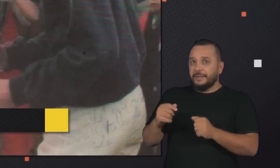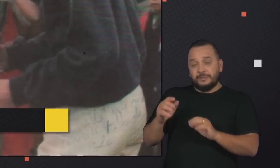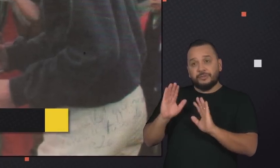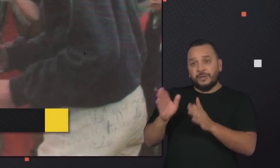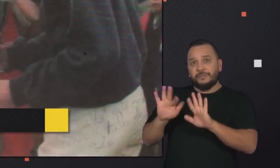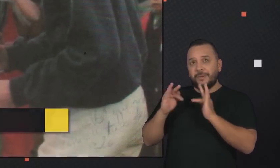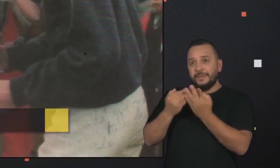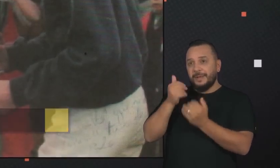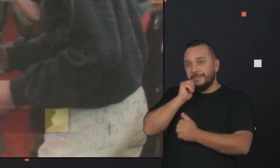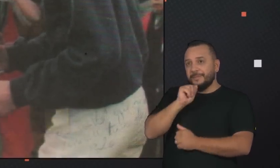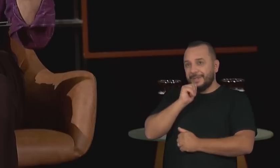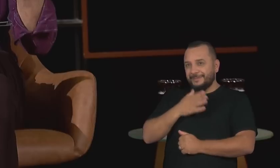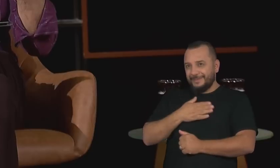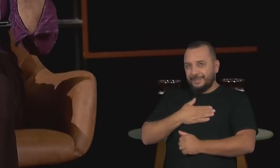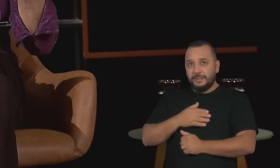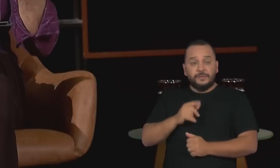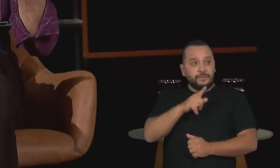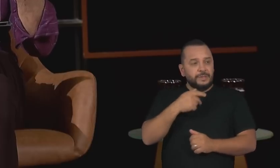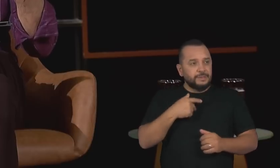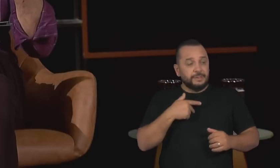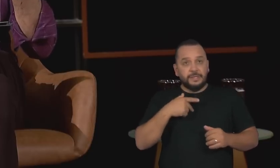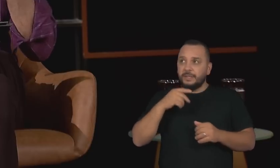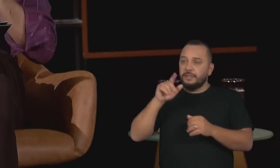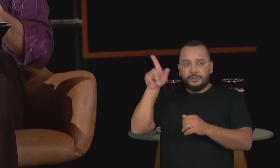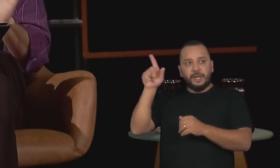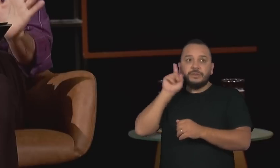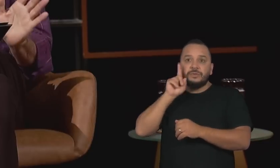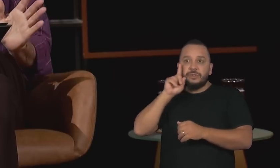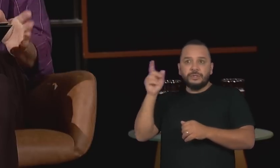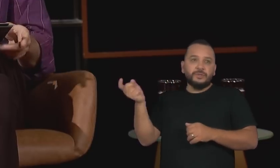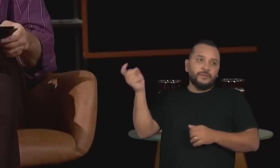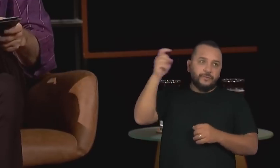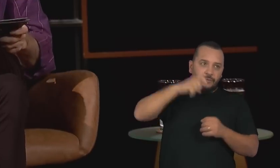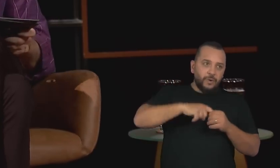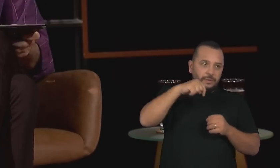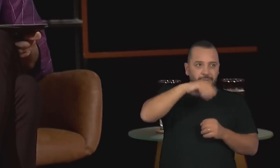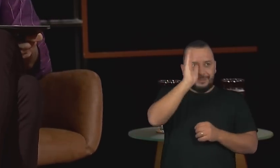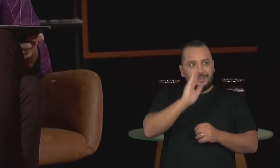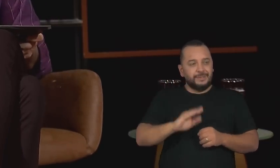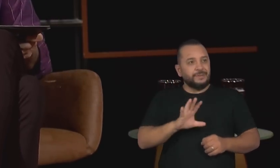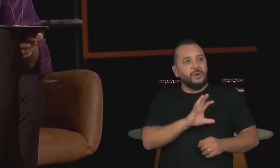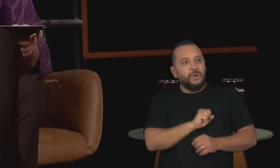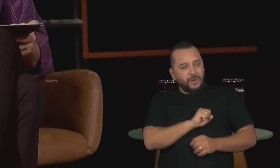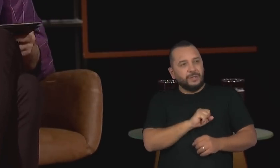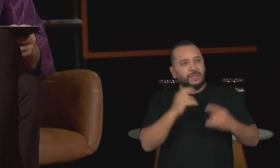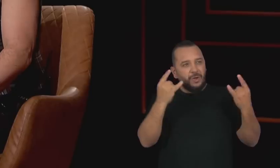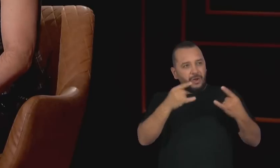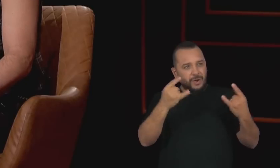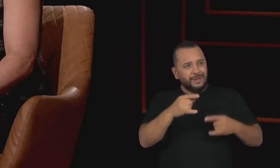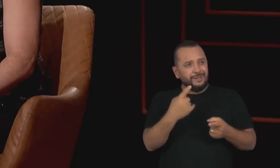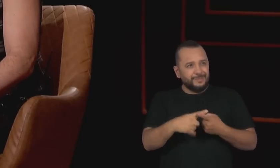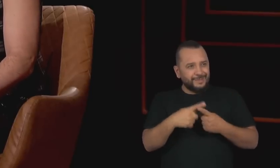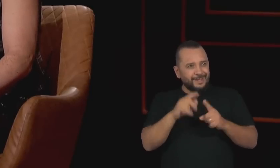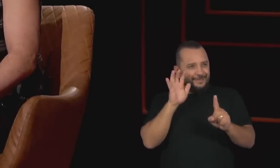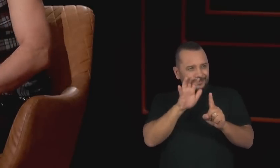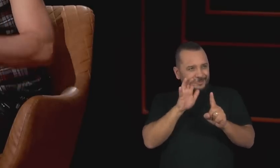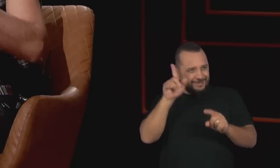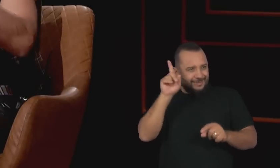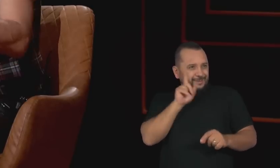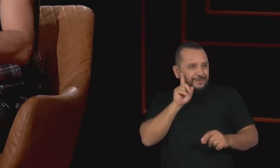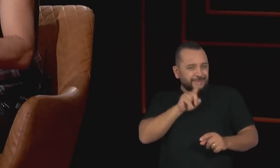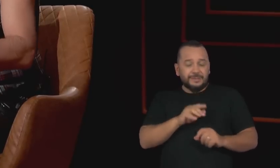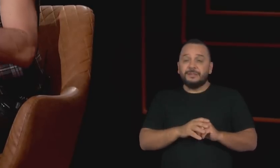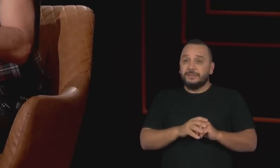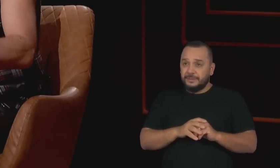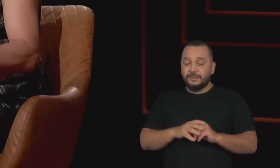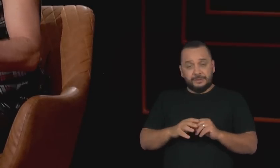dona Noêmia. Mas quando você volta aos Estados Unidos, você já volta apaixonado pelo rock? Foi influência também dos seus pais? Acho que sim também, porque